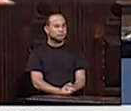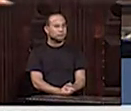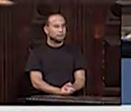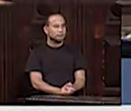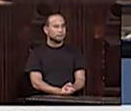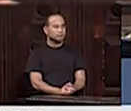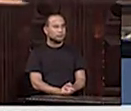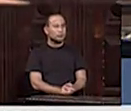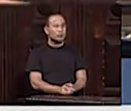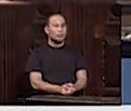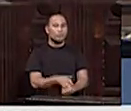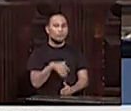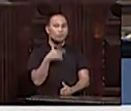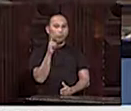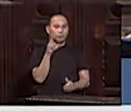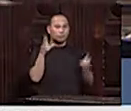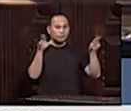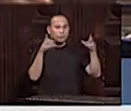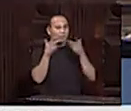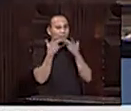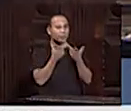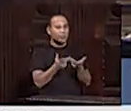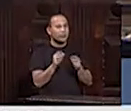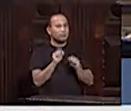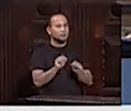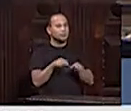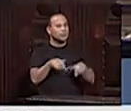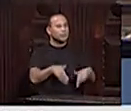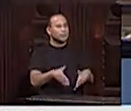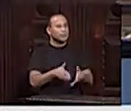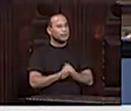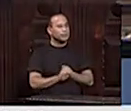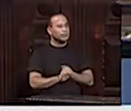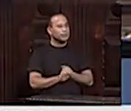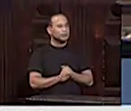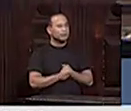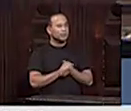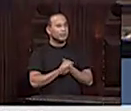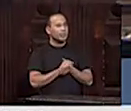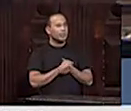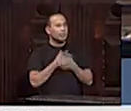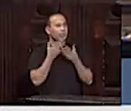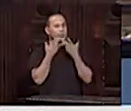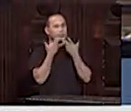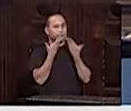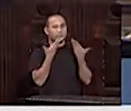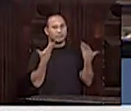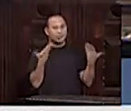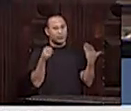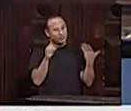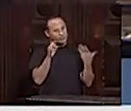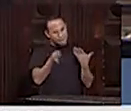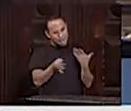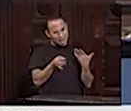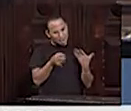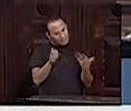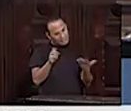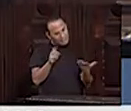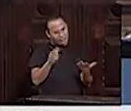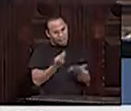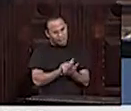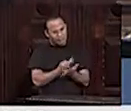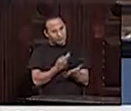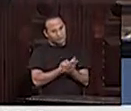Por outro lado, senhor presidente, dizer que aqui as várias falas falam, e é correto que falem,